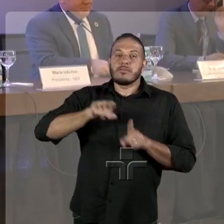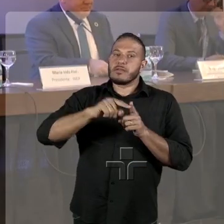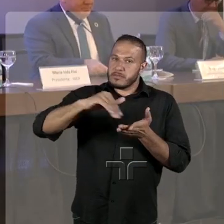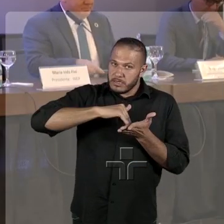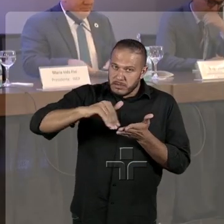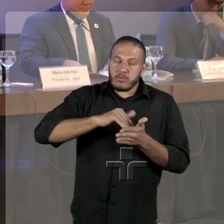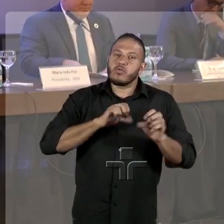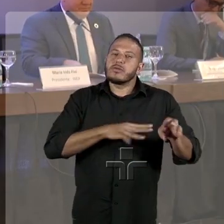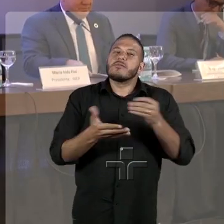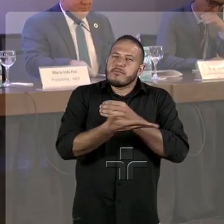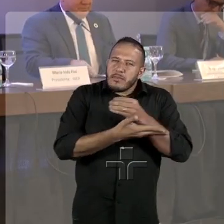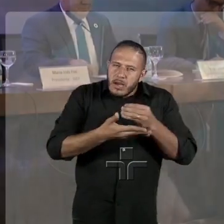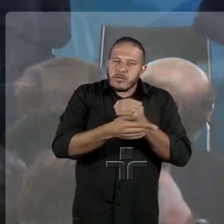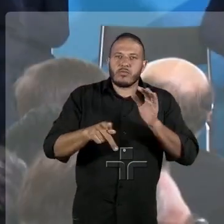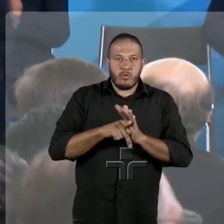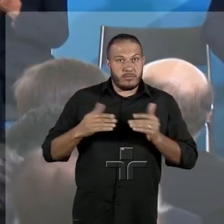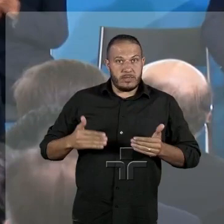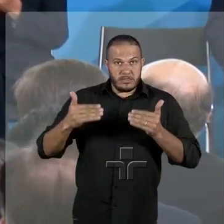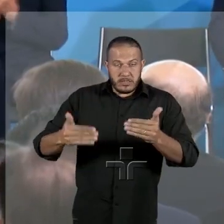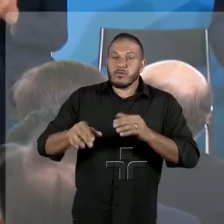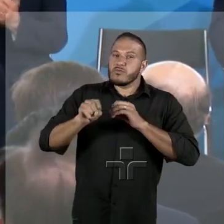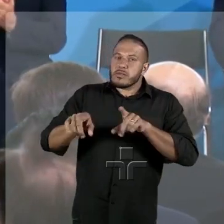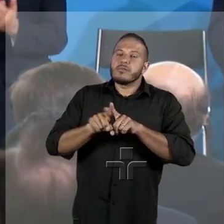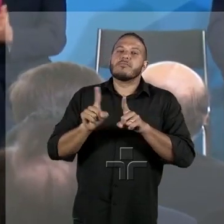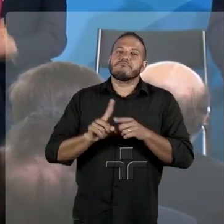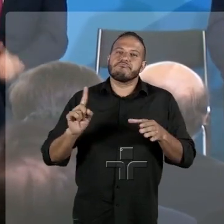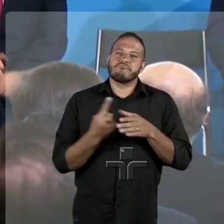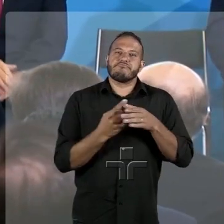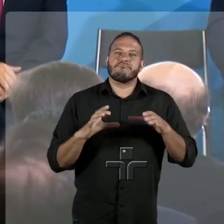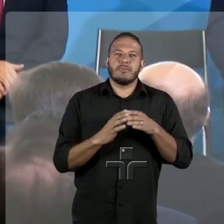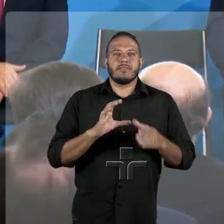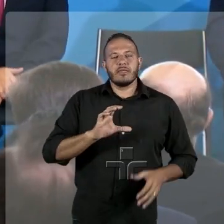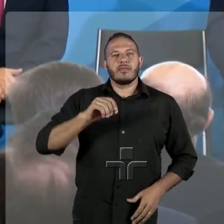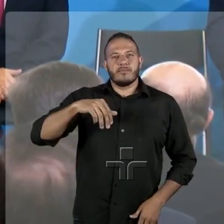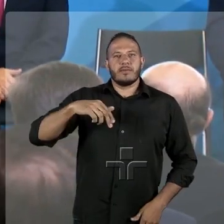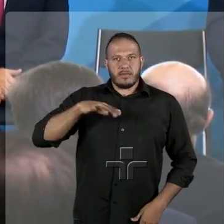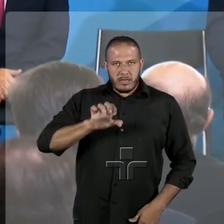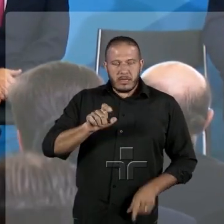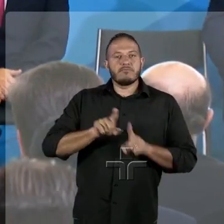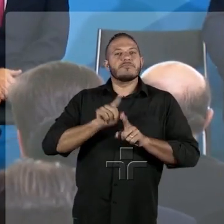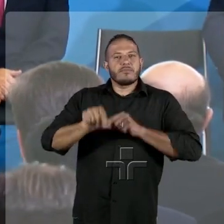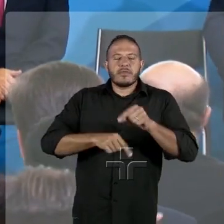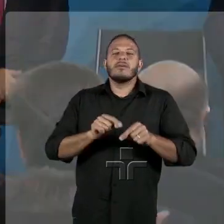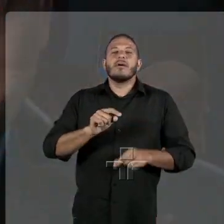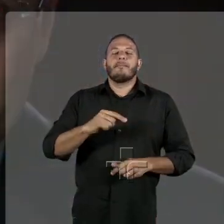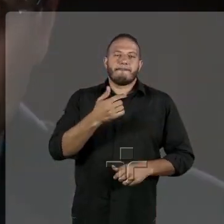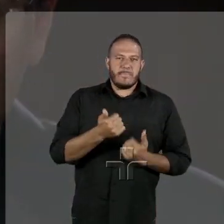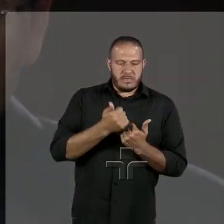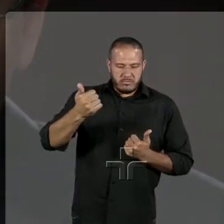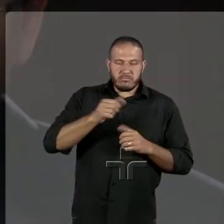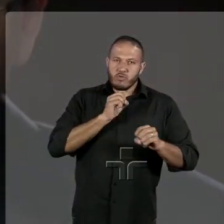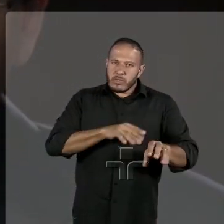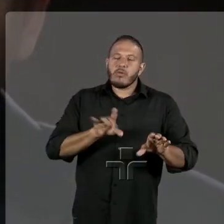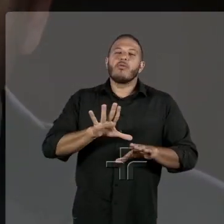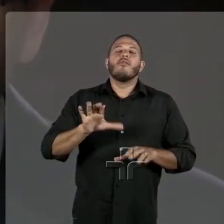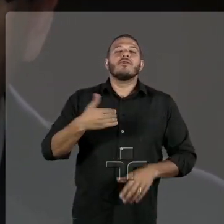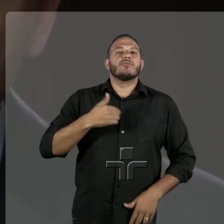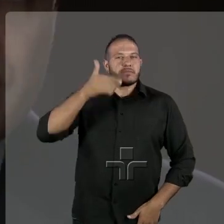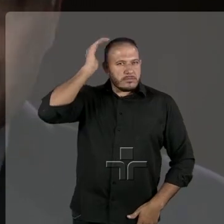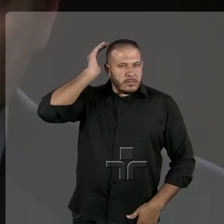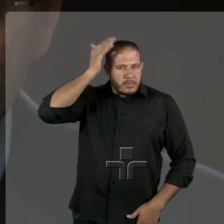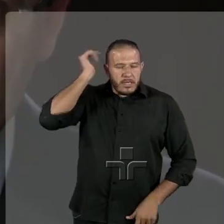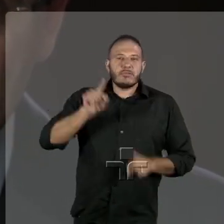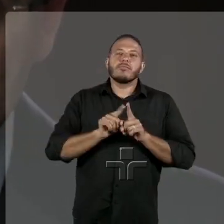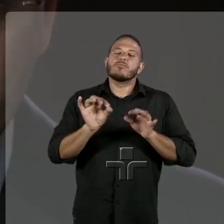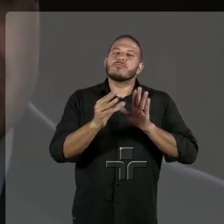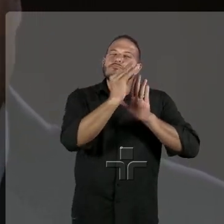Educação Básica do Ministério da Educação, integrante do CNE e ministro da Educação no governo Temer. Participou da reformulação